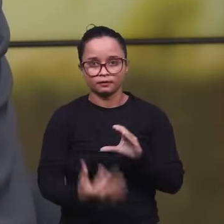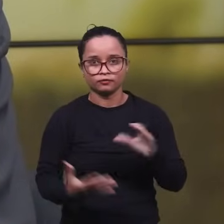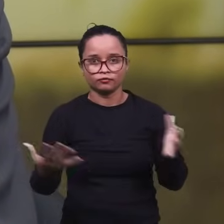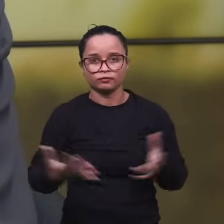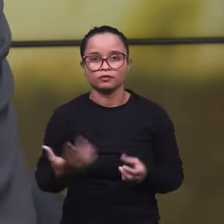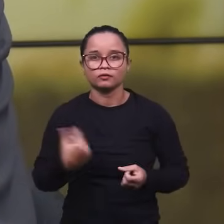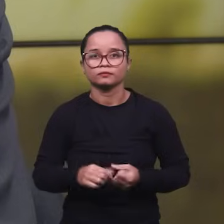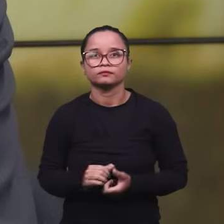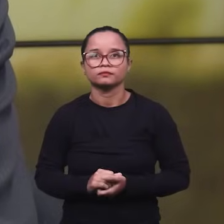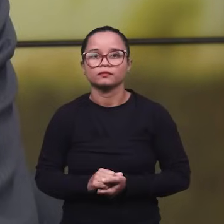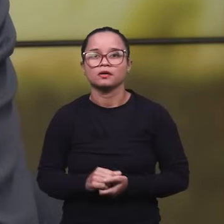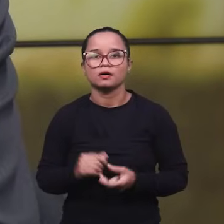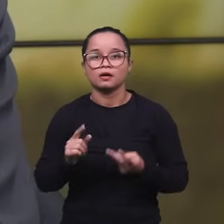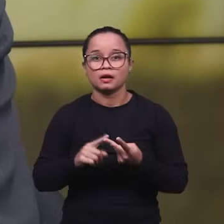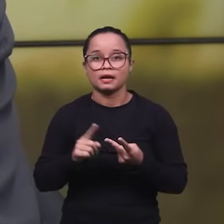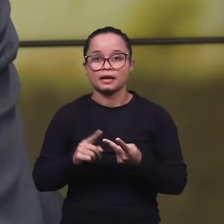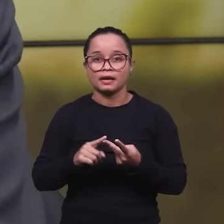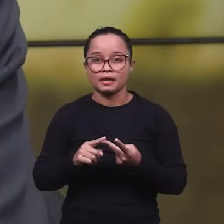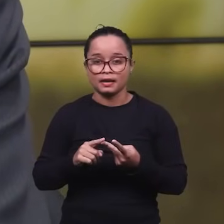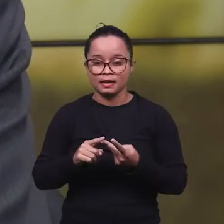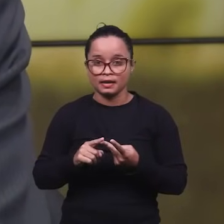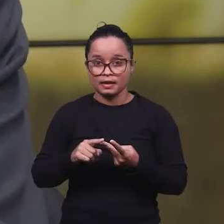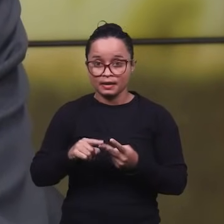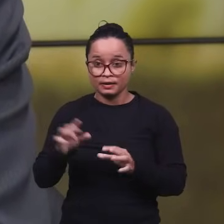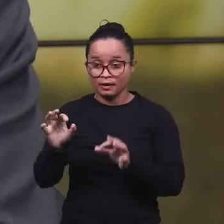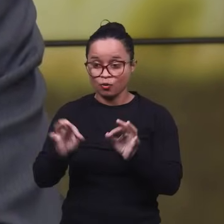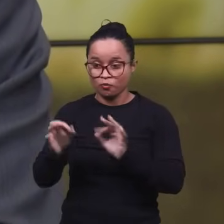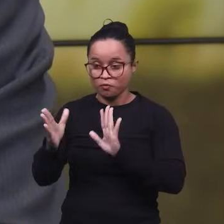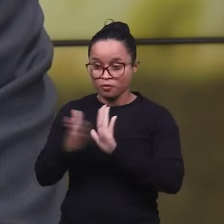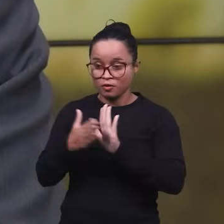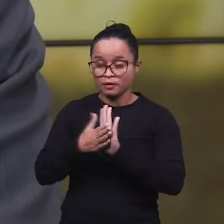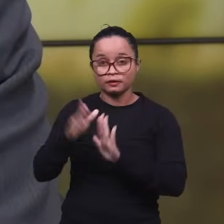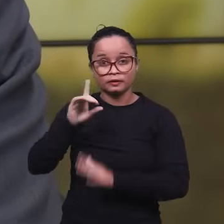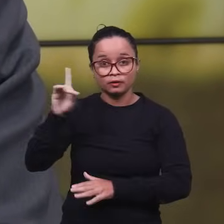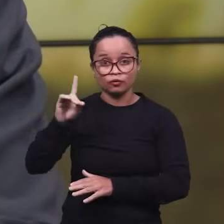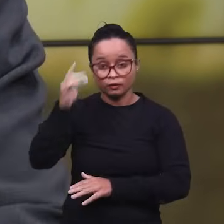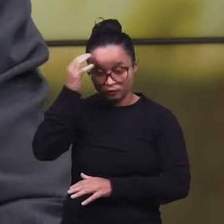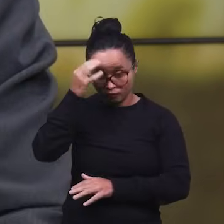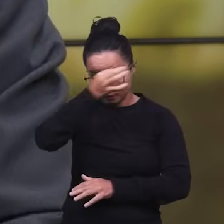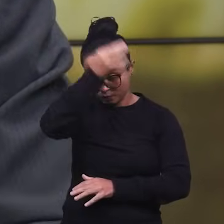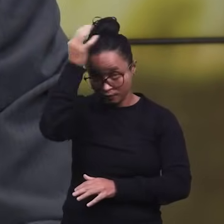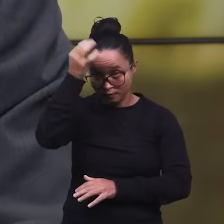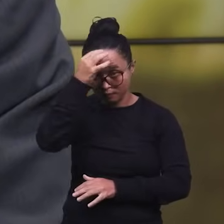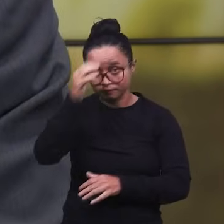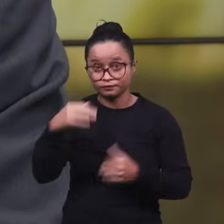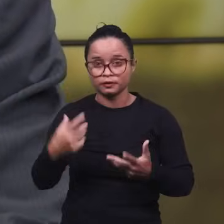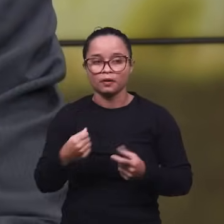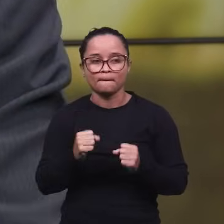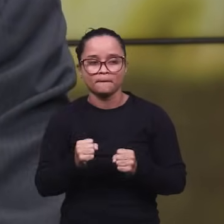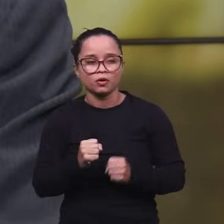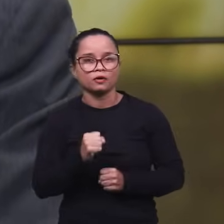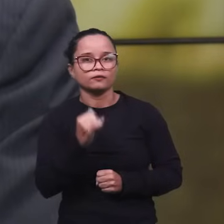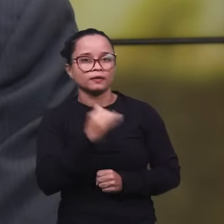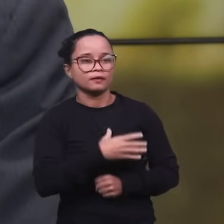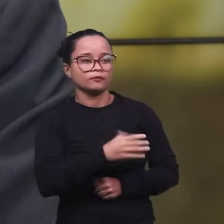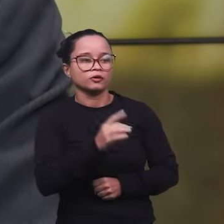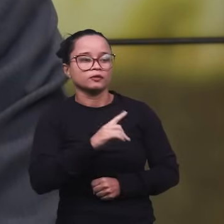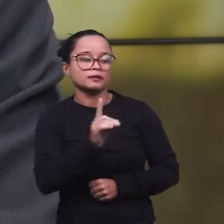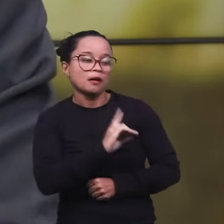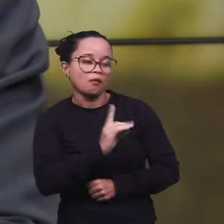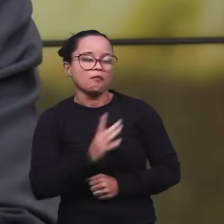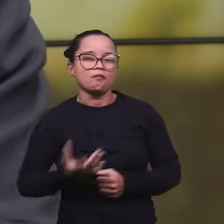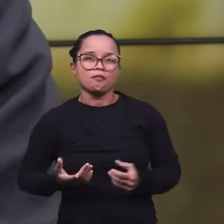aqui, que é o aspecto espiritual, o aspecto projeto de Deus. Porque nós podemos dizer não para um filho